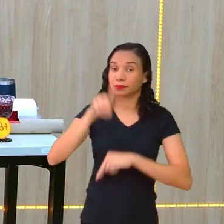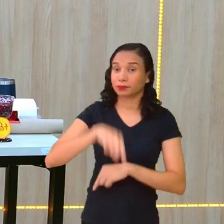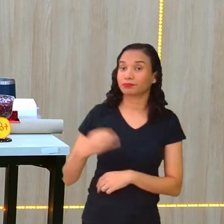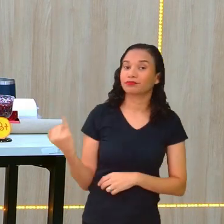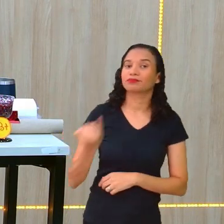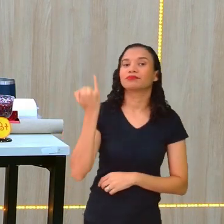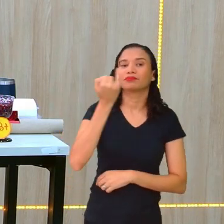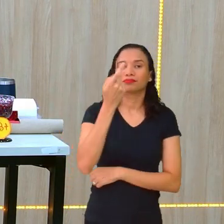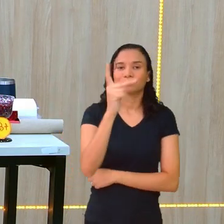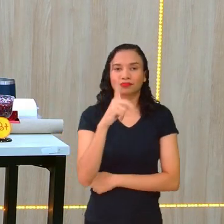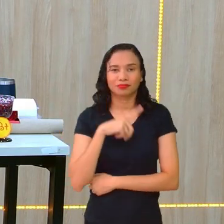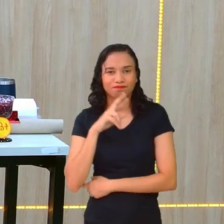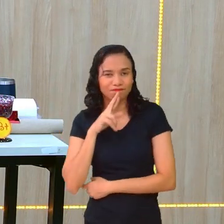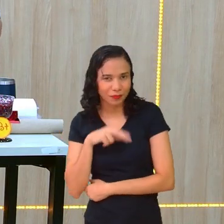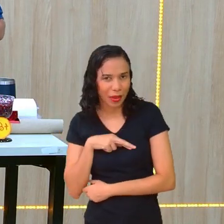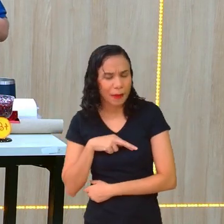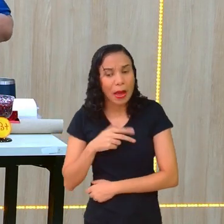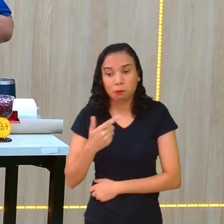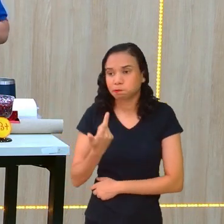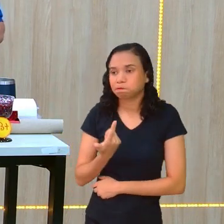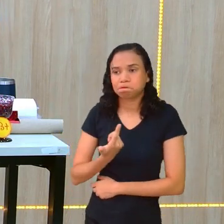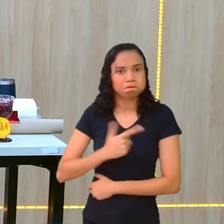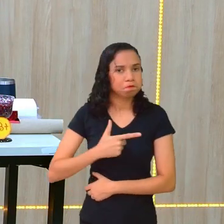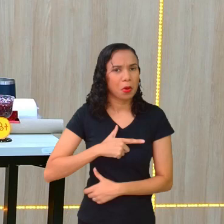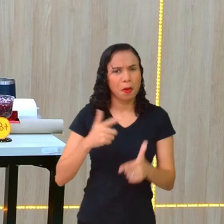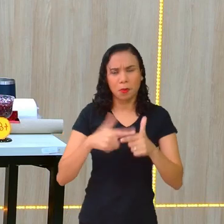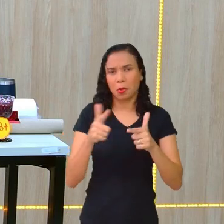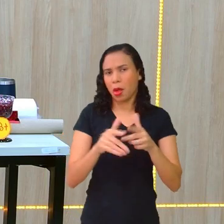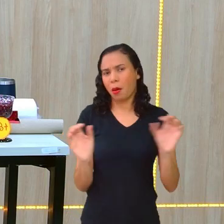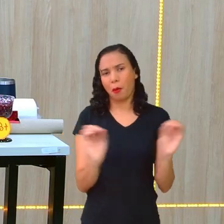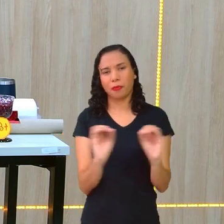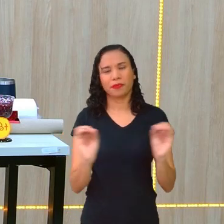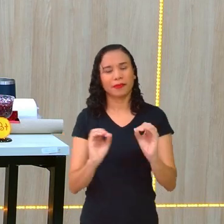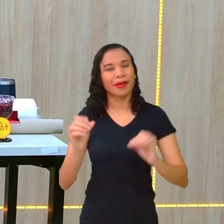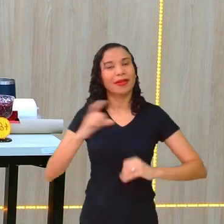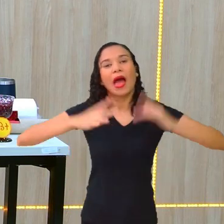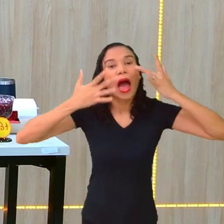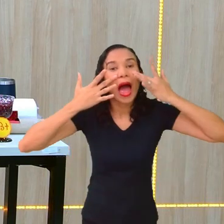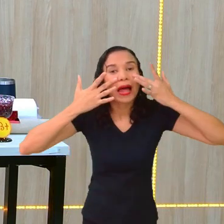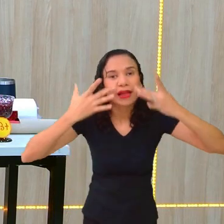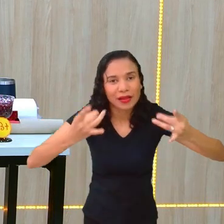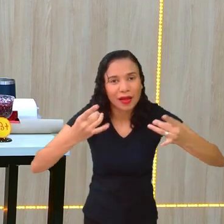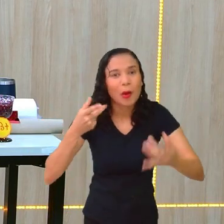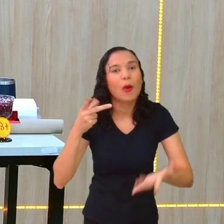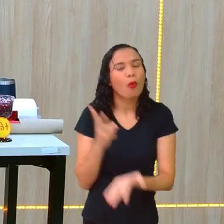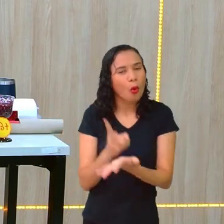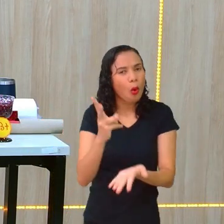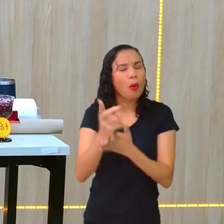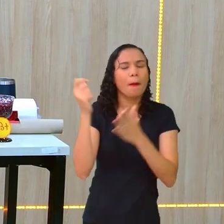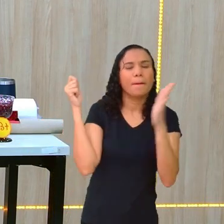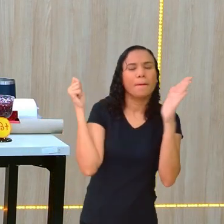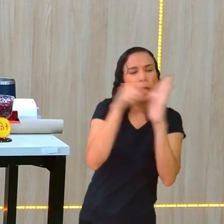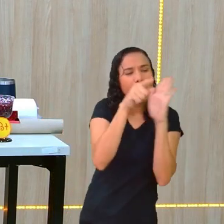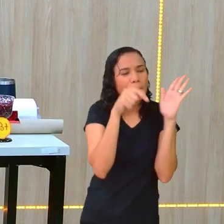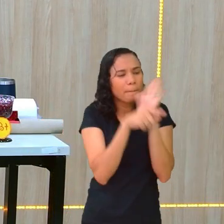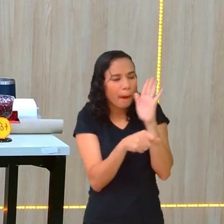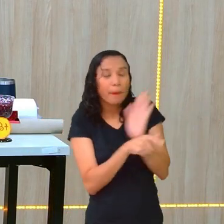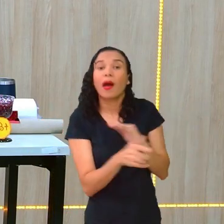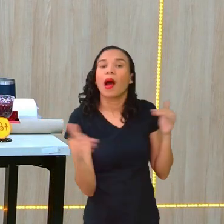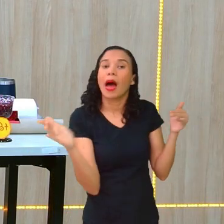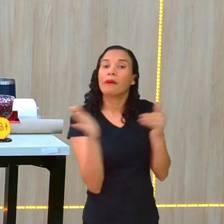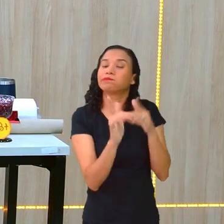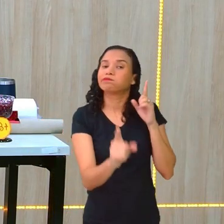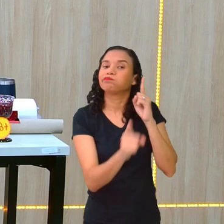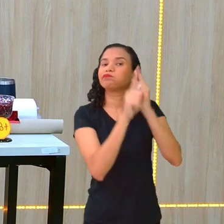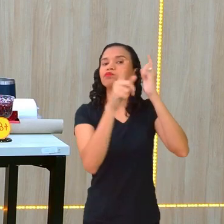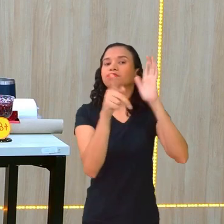você tenha essa resposta. Mas se não tiver, não tem problema. Presta atenção e continua perguntando até descobrir qual